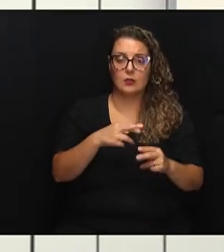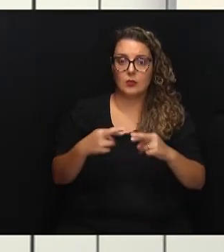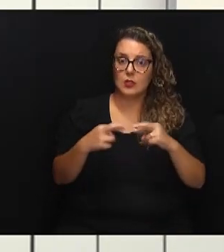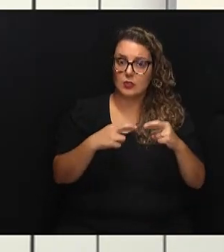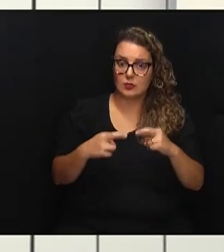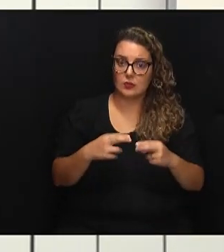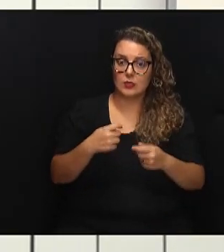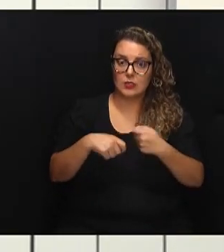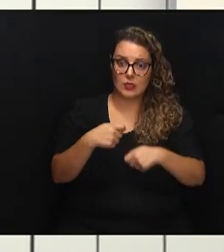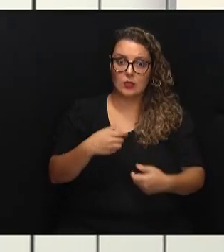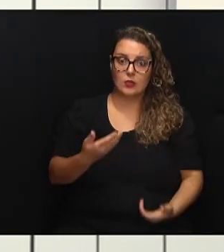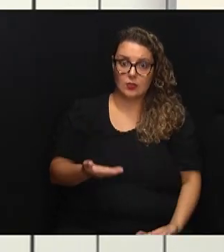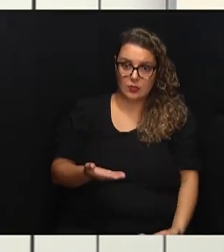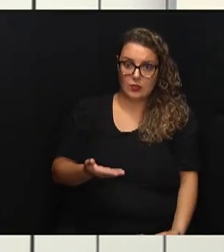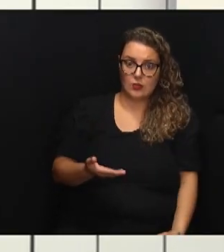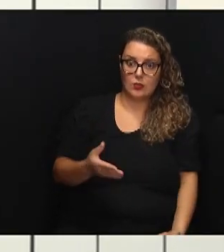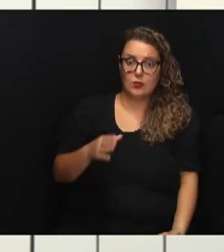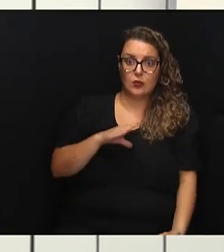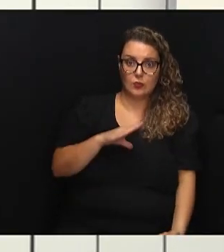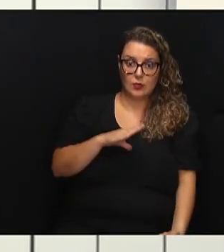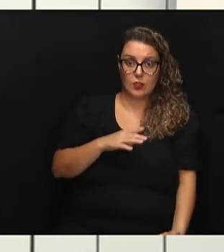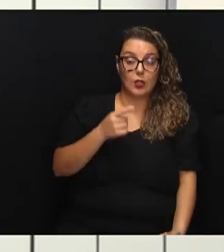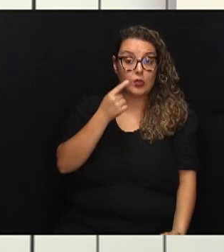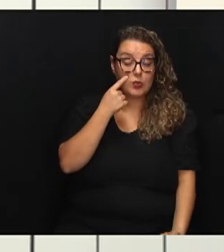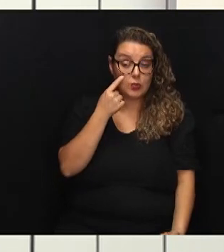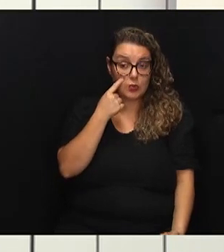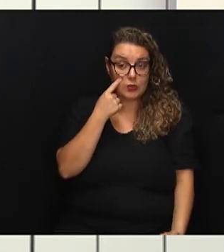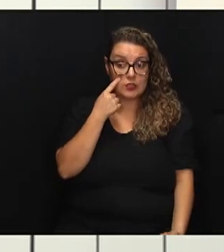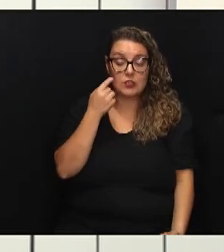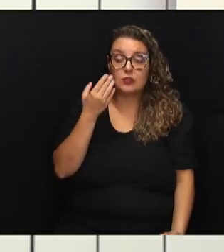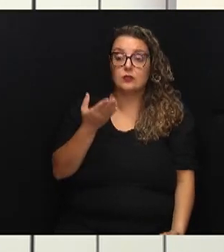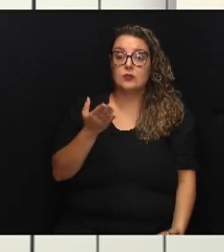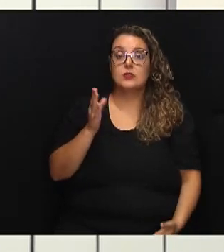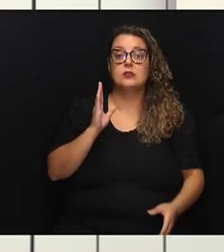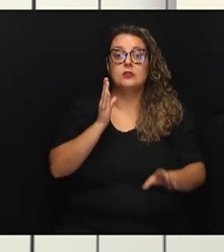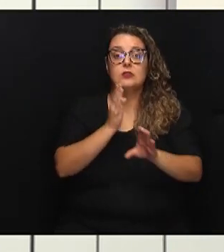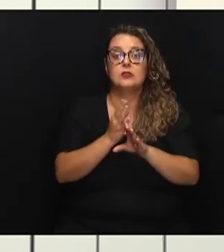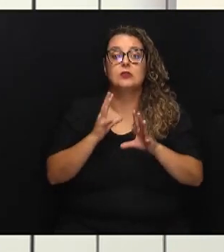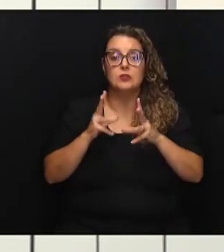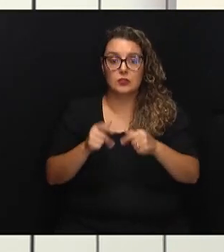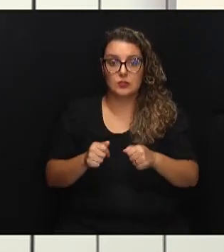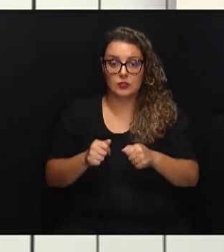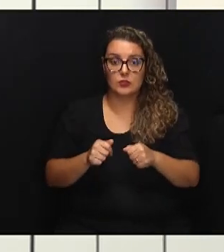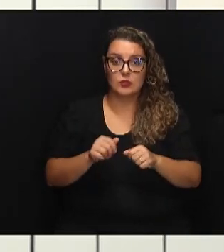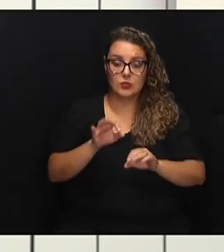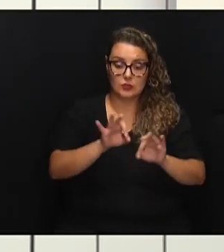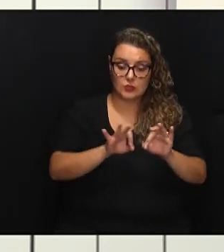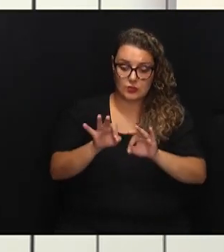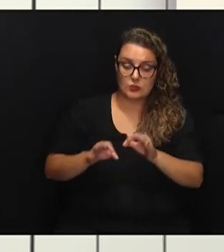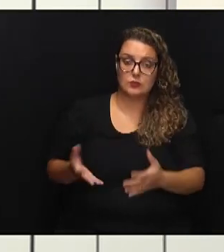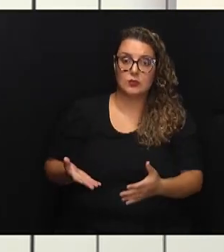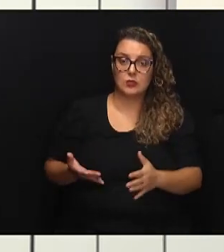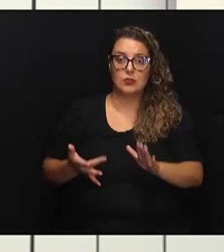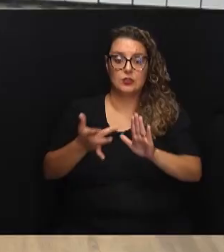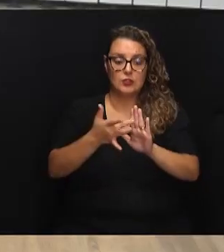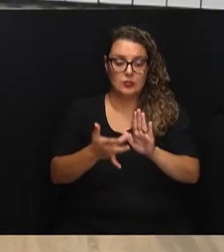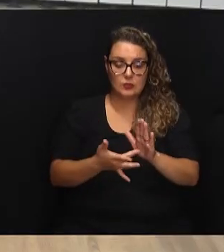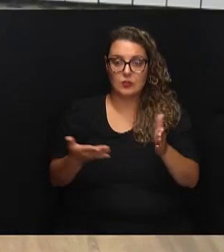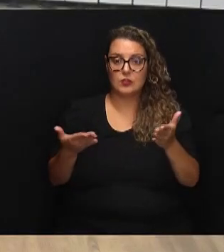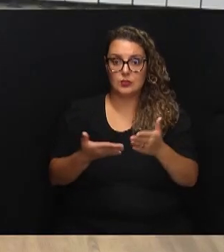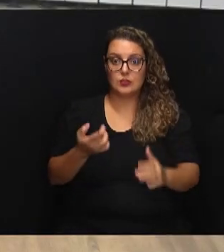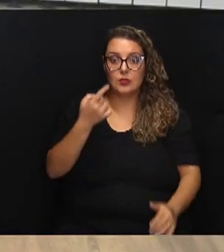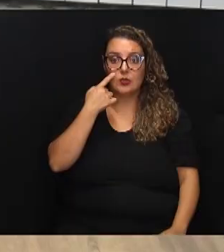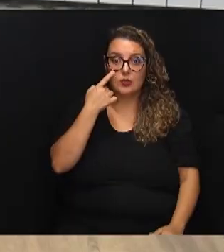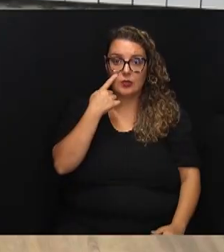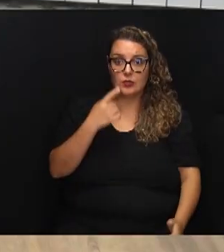da administração municipal. E olha só, você encontra todos os projetos que estão na pauta de hoje. Atenção, já